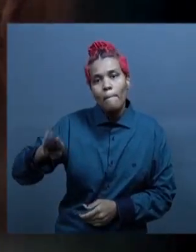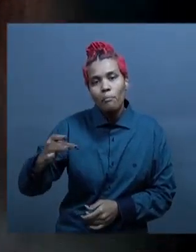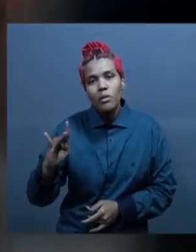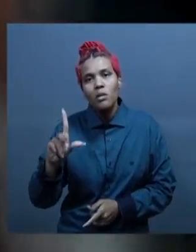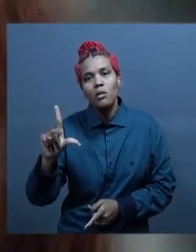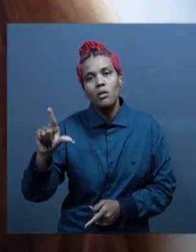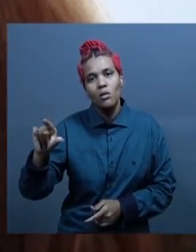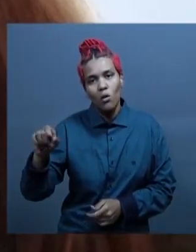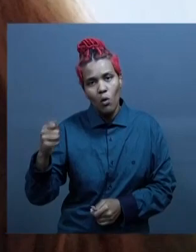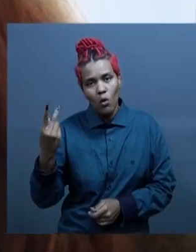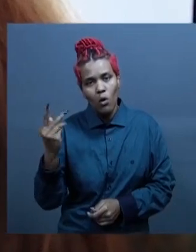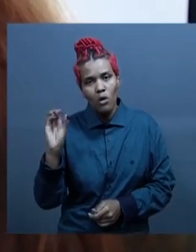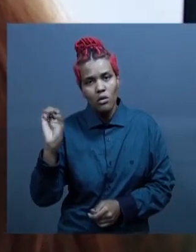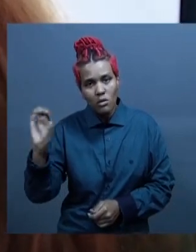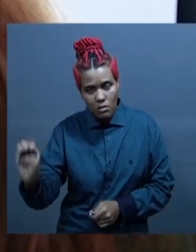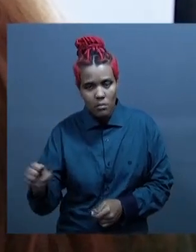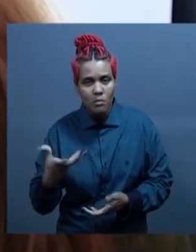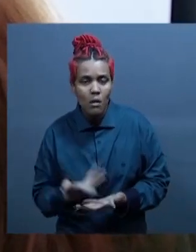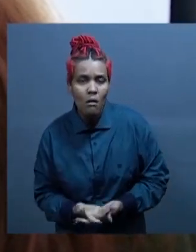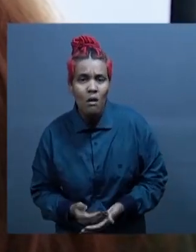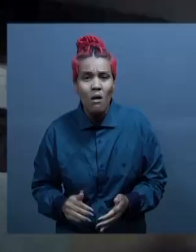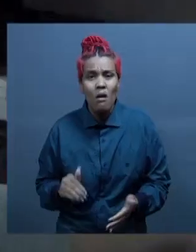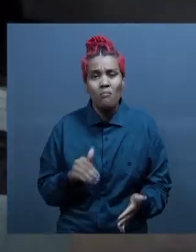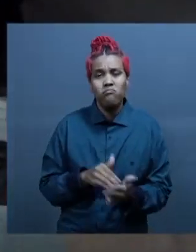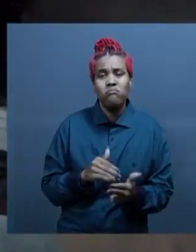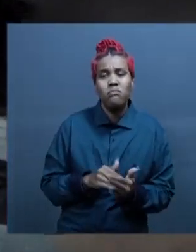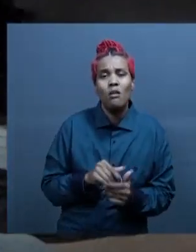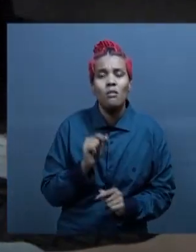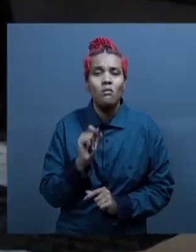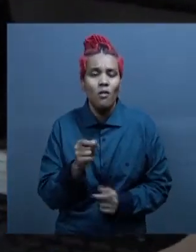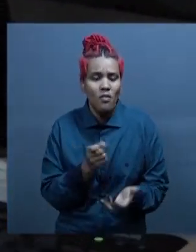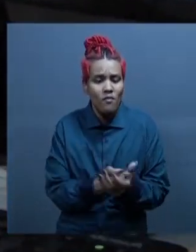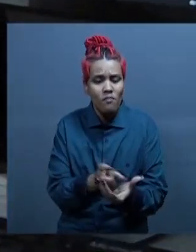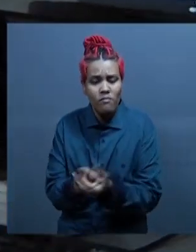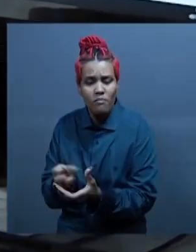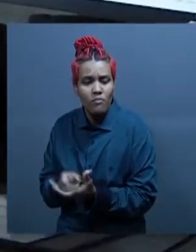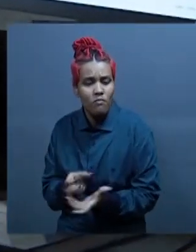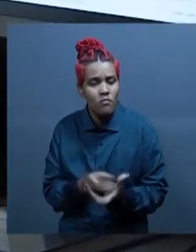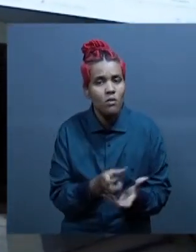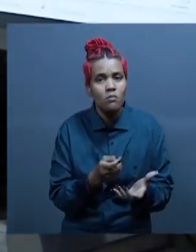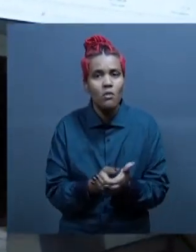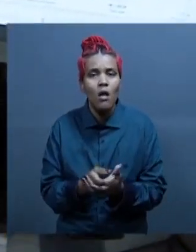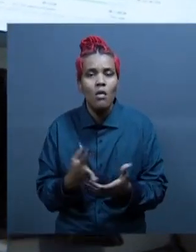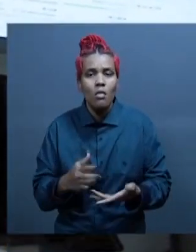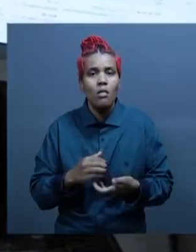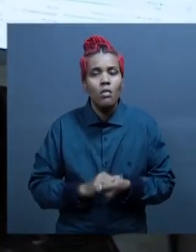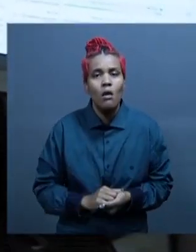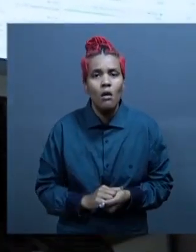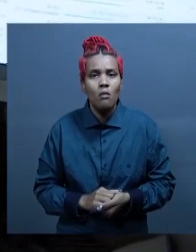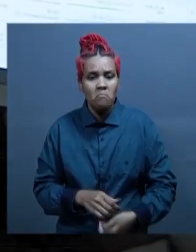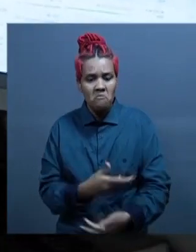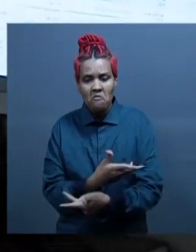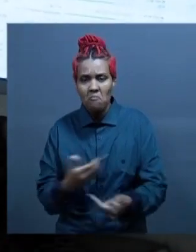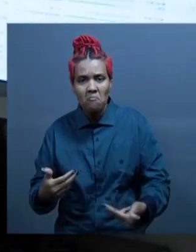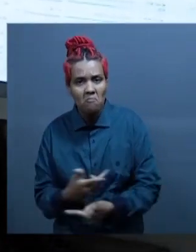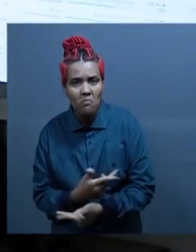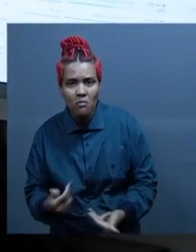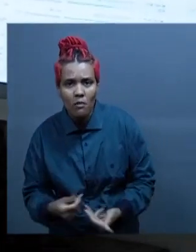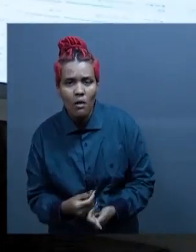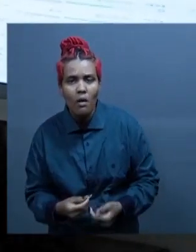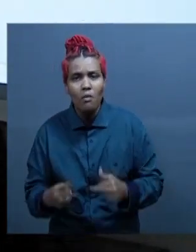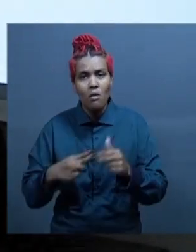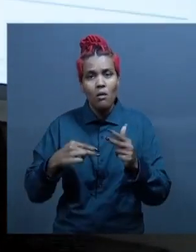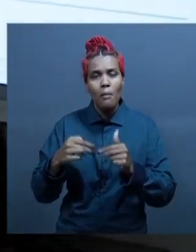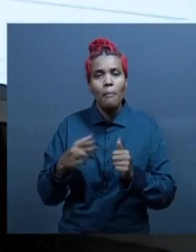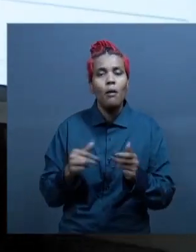tudo pela internet desde produtos físicos serviços e os infoprodutos nos quais a matéria prima é o